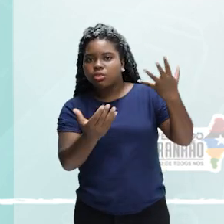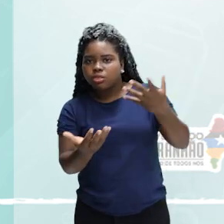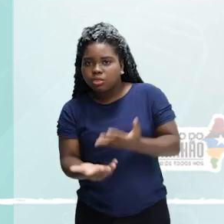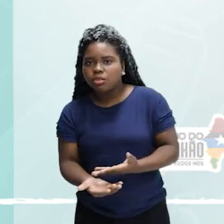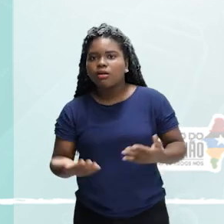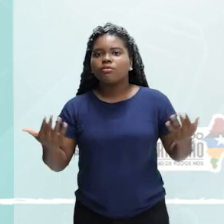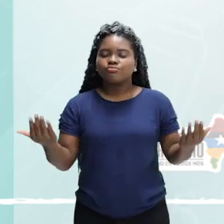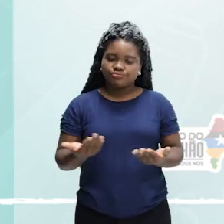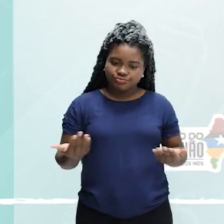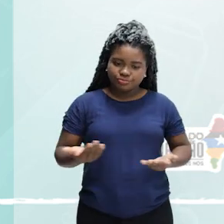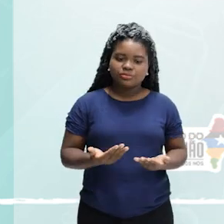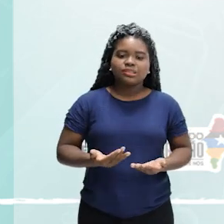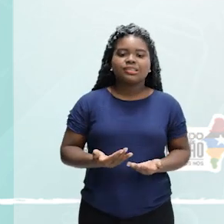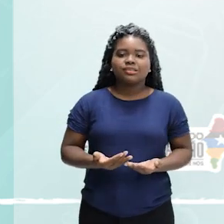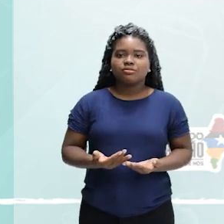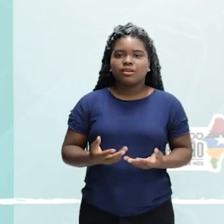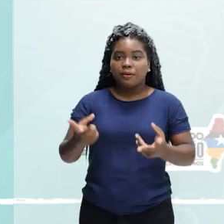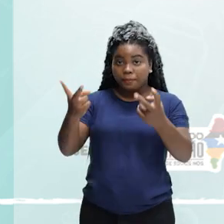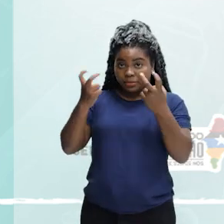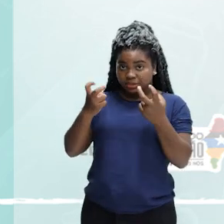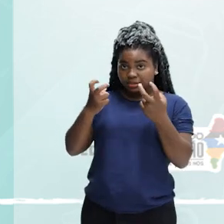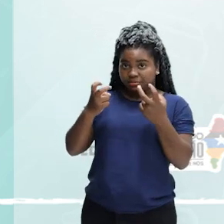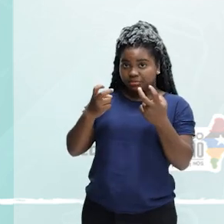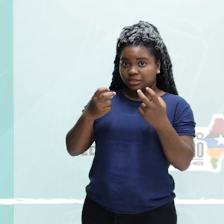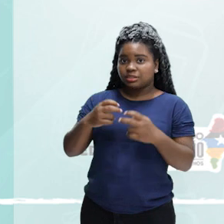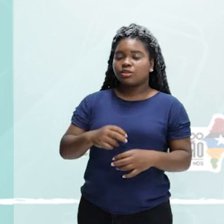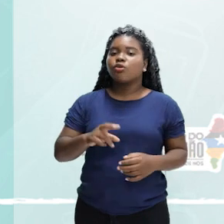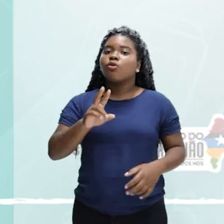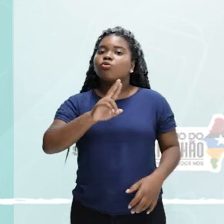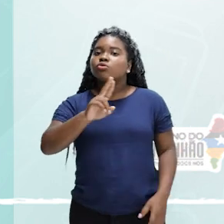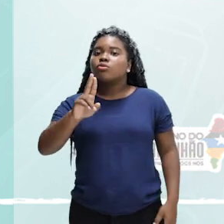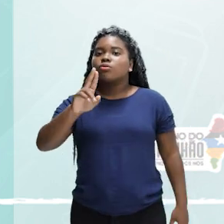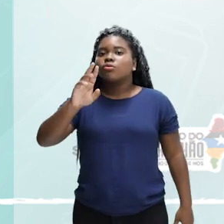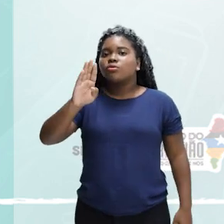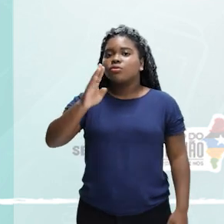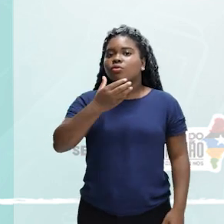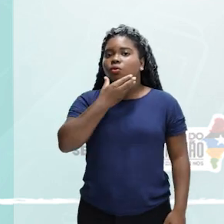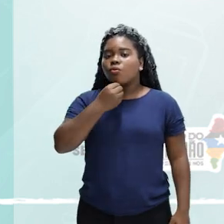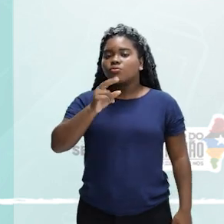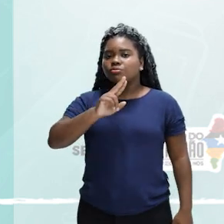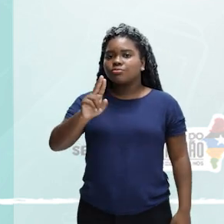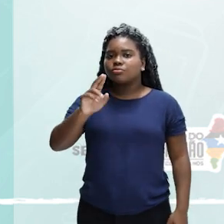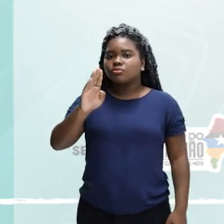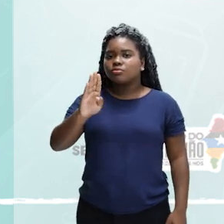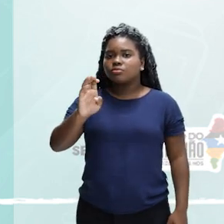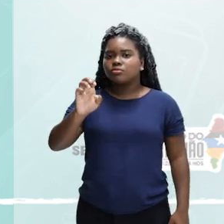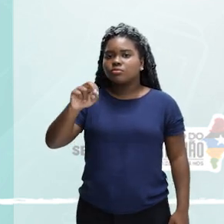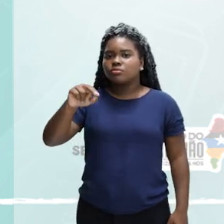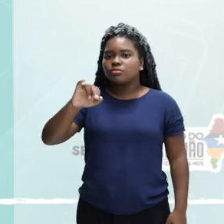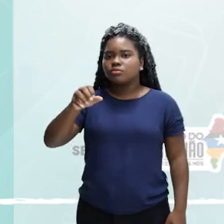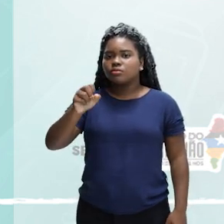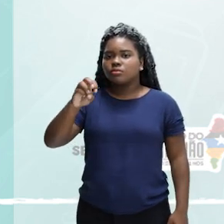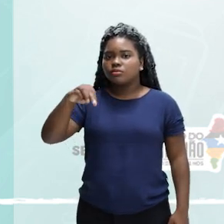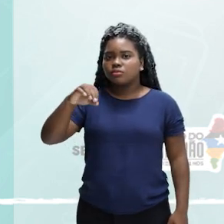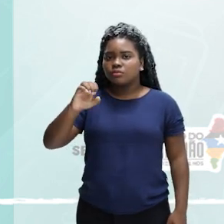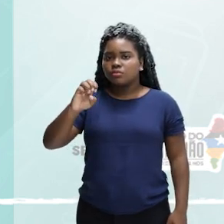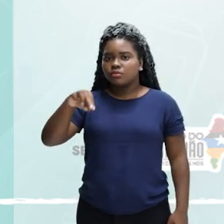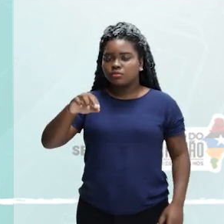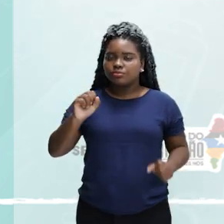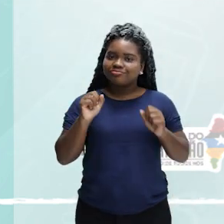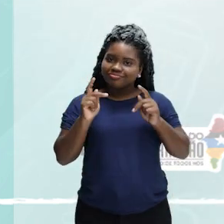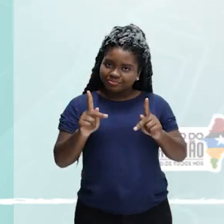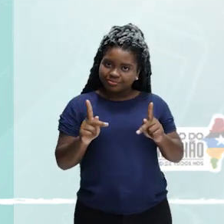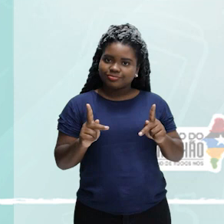Constant. Essa liberdade é a liberdade da democracia representativa, não da democracia antiga, que é a